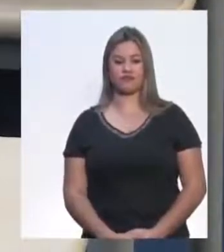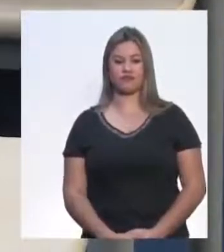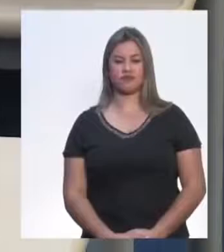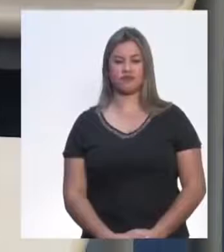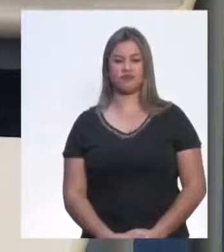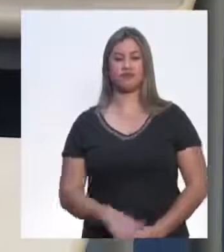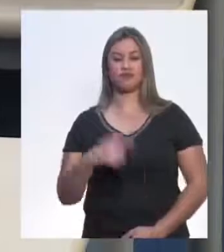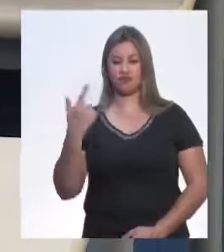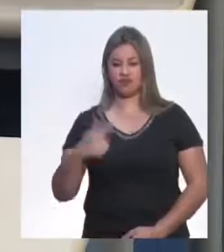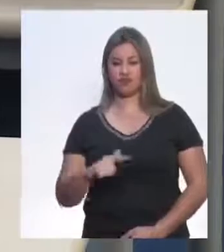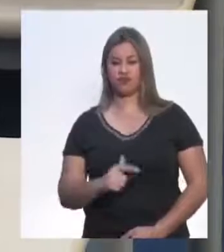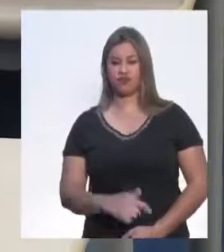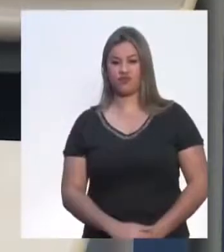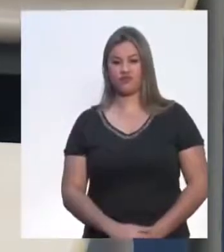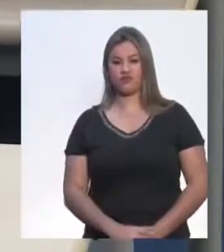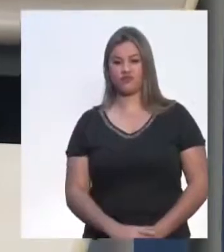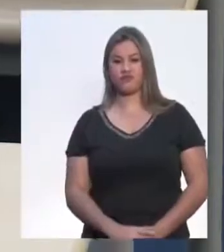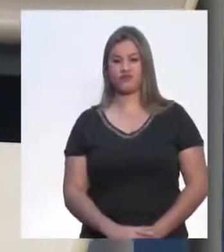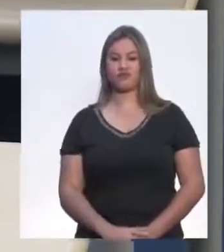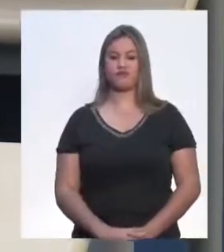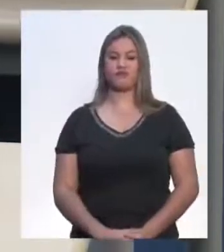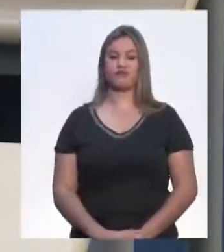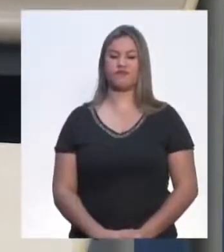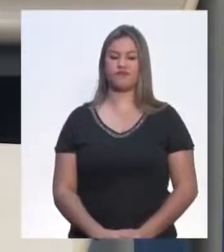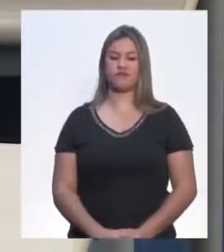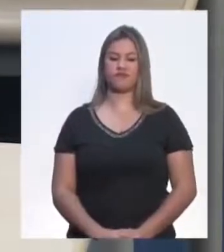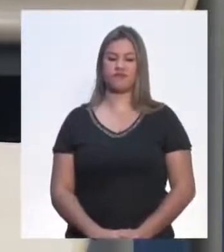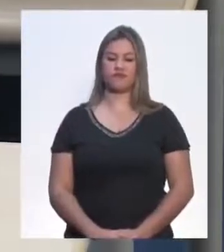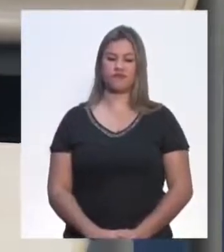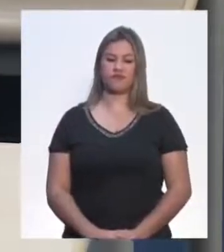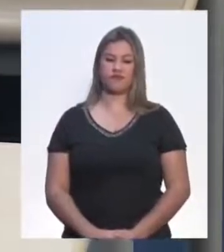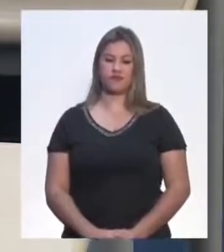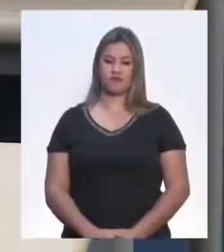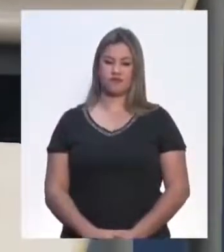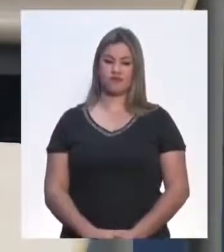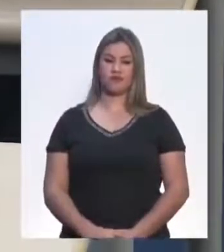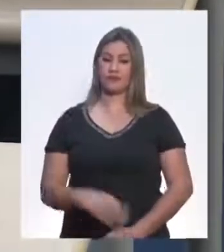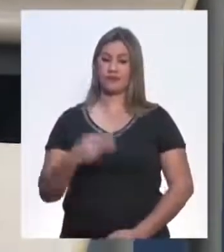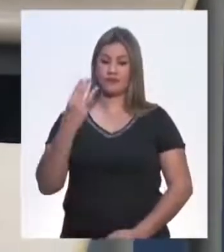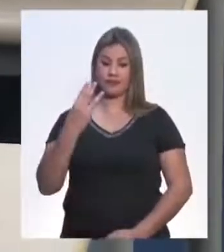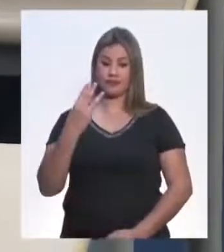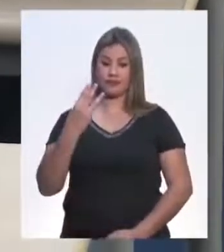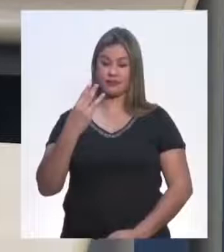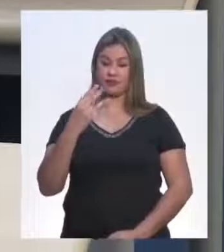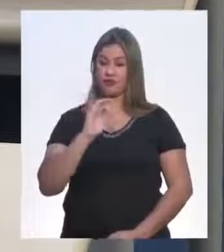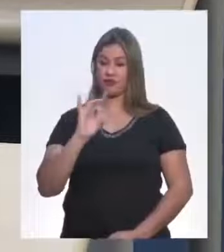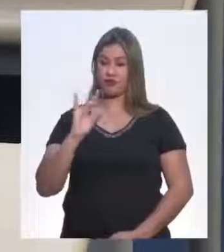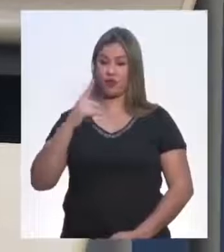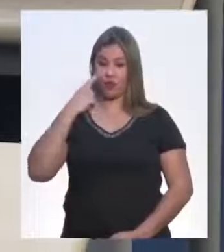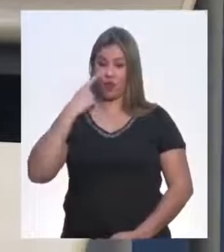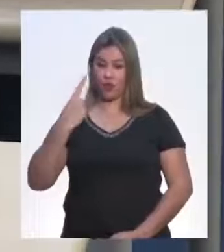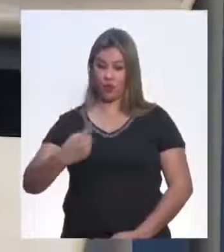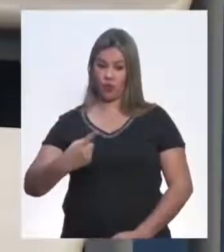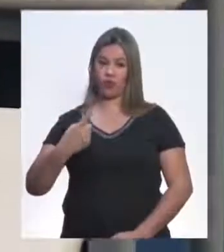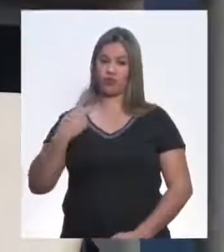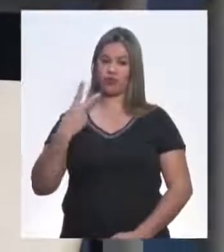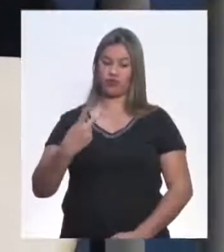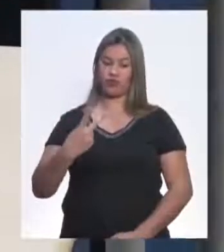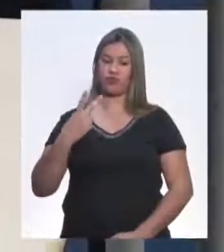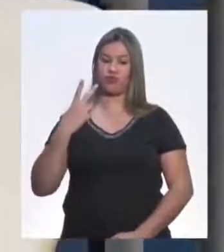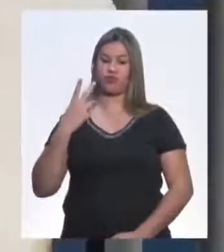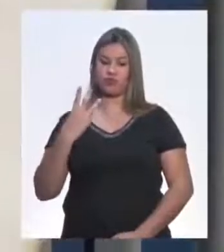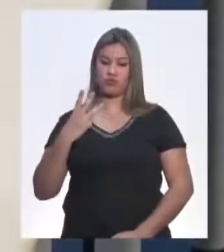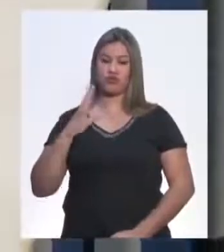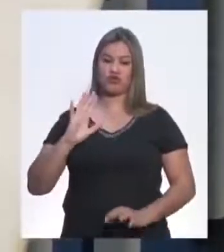com a outra aqui, ó, até o centro. Só vou fazer com 3 pontas, tá? E venho com essa outra aqui.